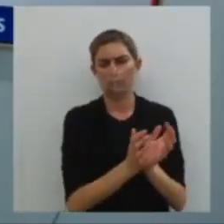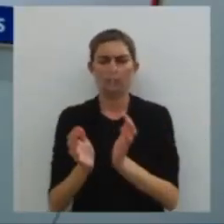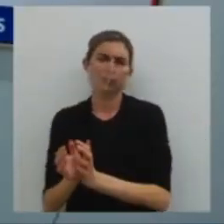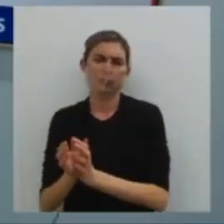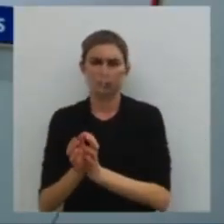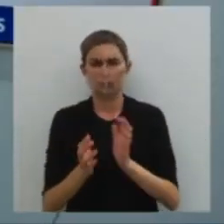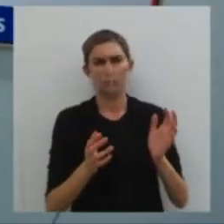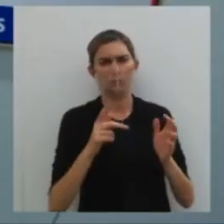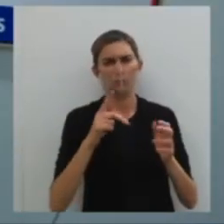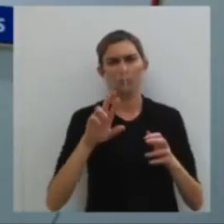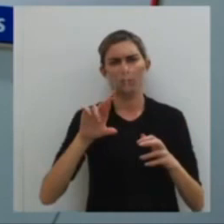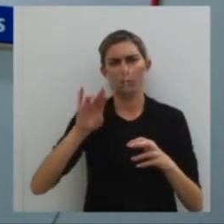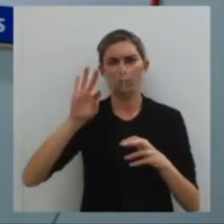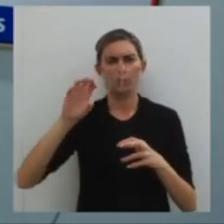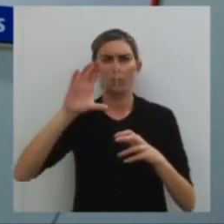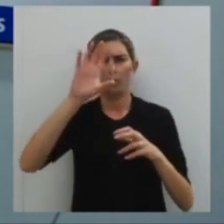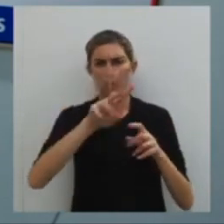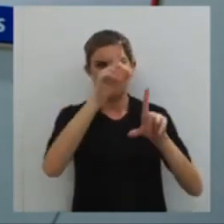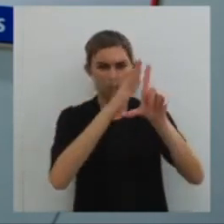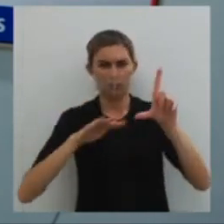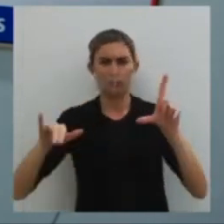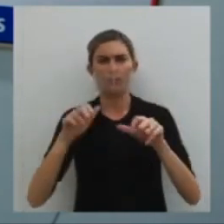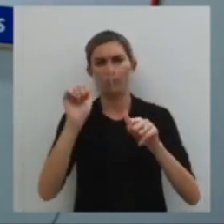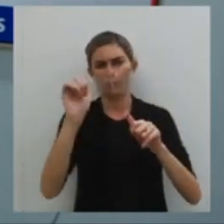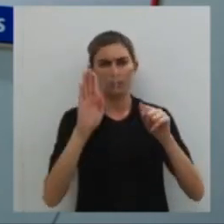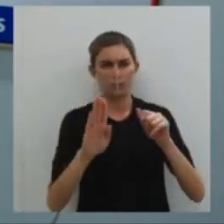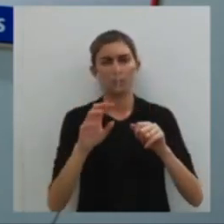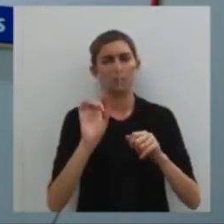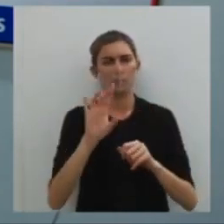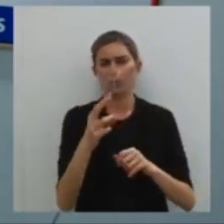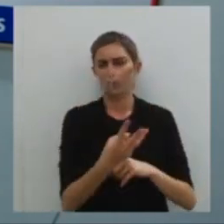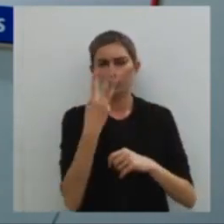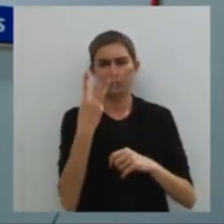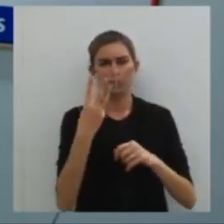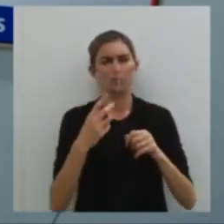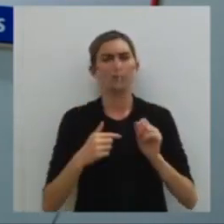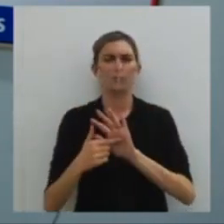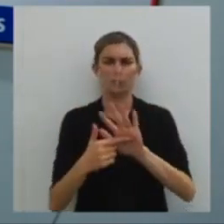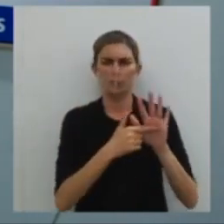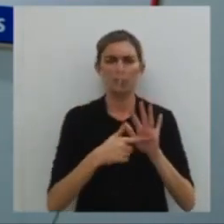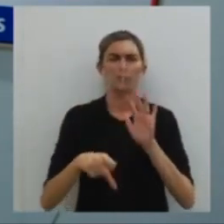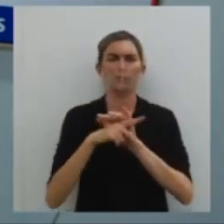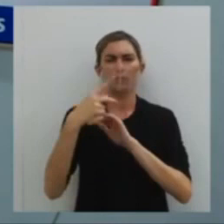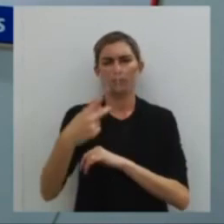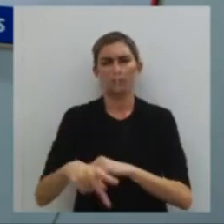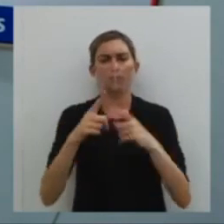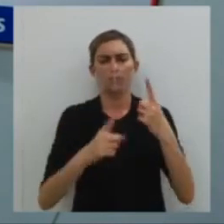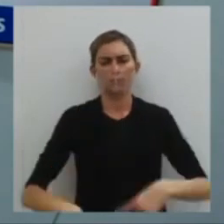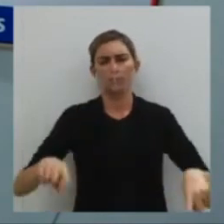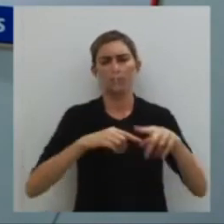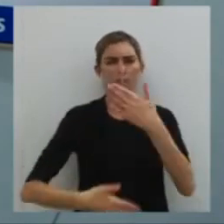ordenados do produto cartesiano AB, apenas esses 3 pares ordenados em destaque, eles farão parte de